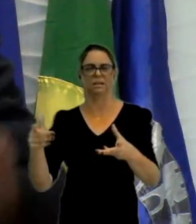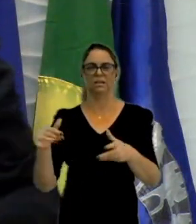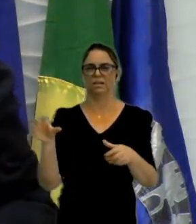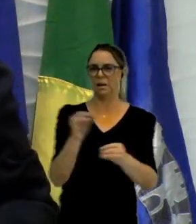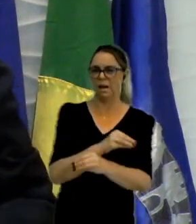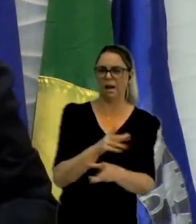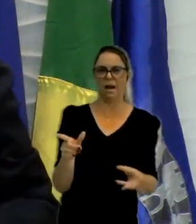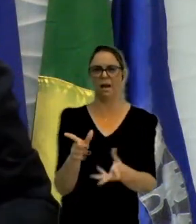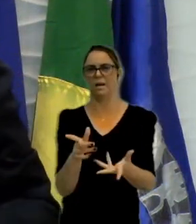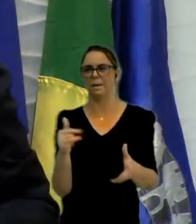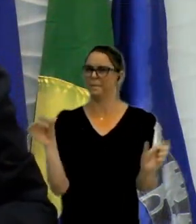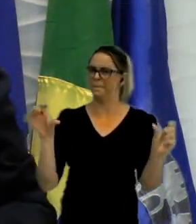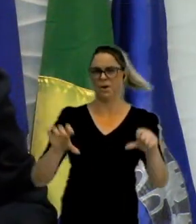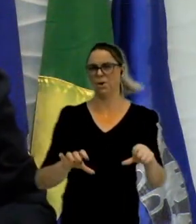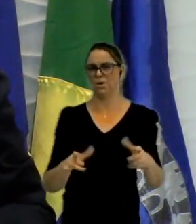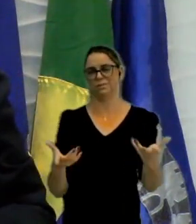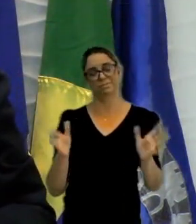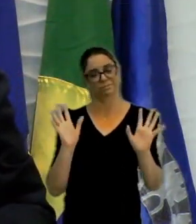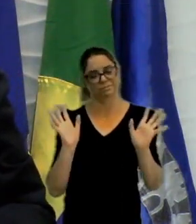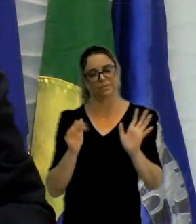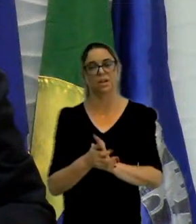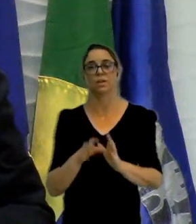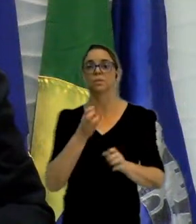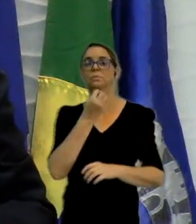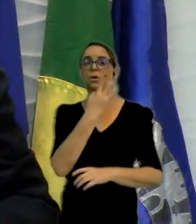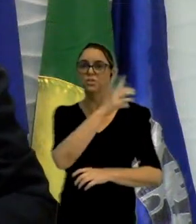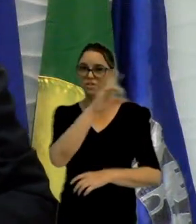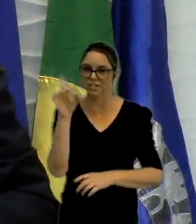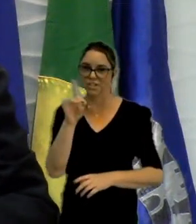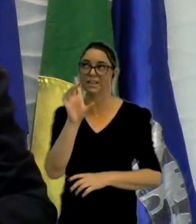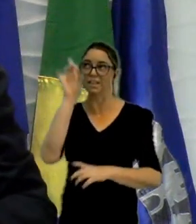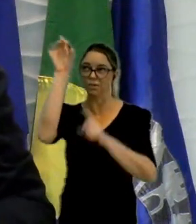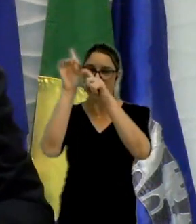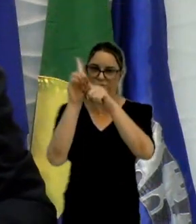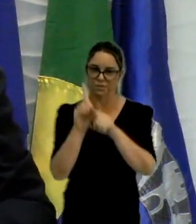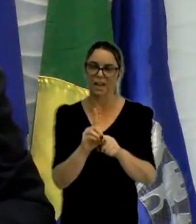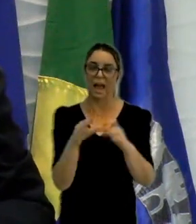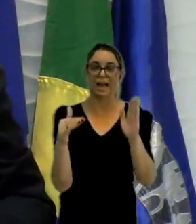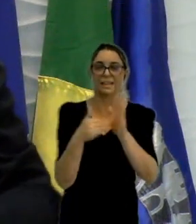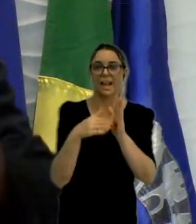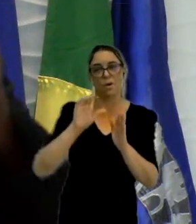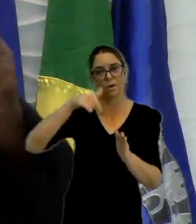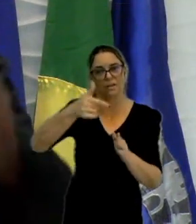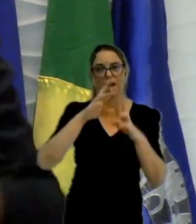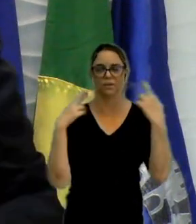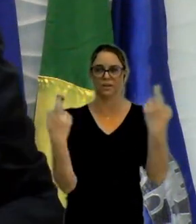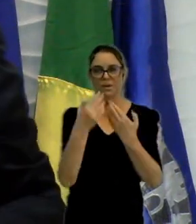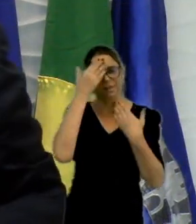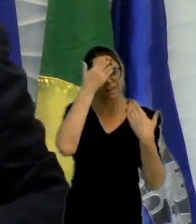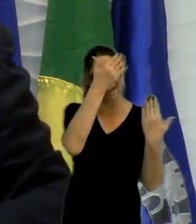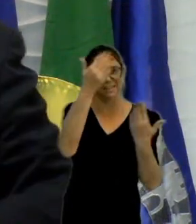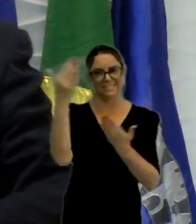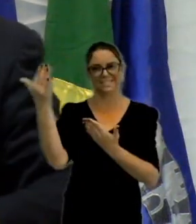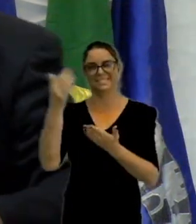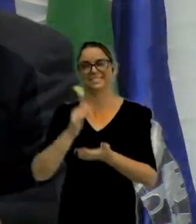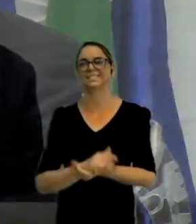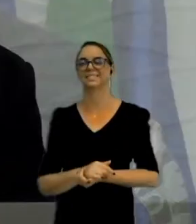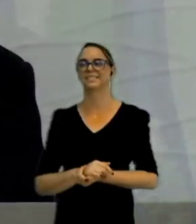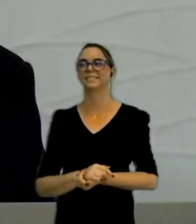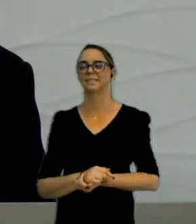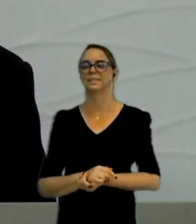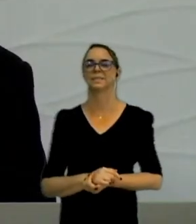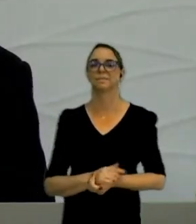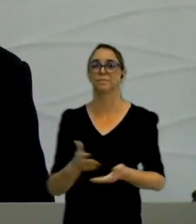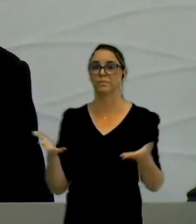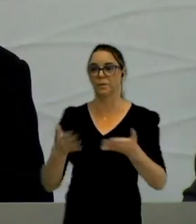pior. A todos vocês, um bom dia, tchau, fique com Deus e até a próxima, se Deus quiser. Muito obrigado a todos. Agradeço, vereador